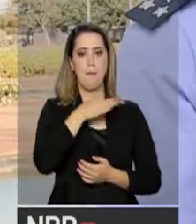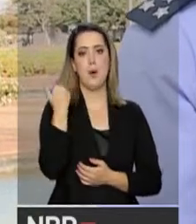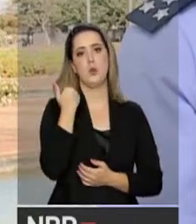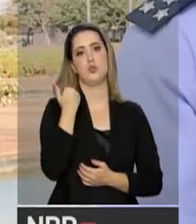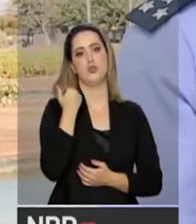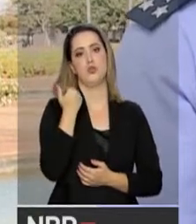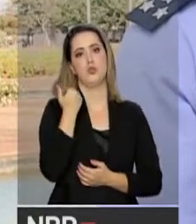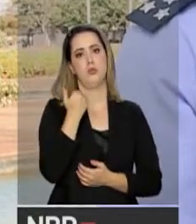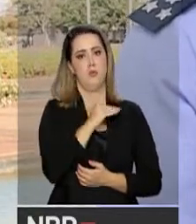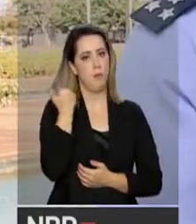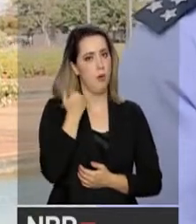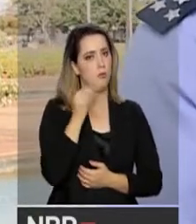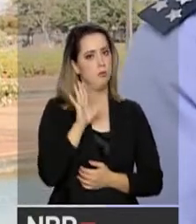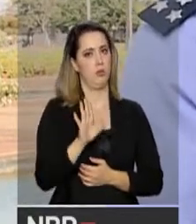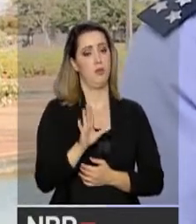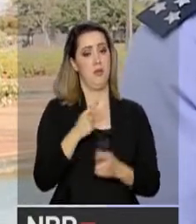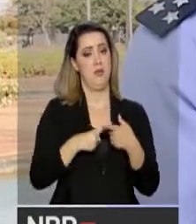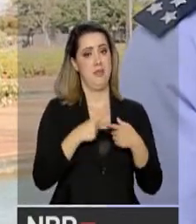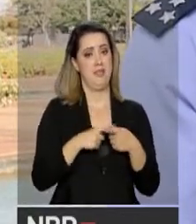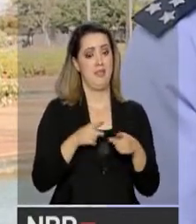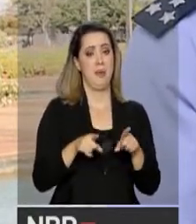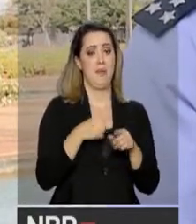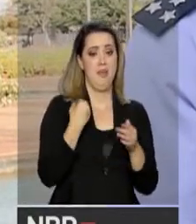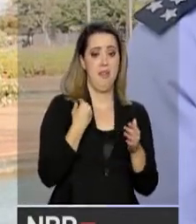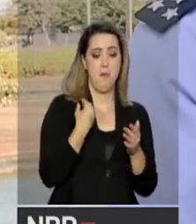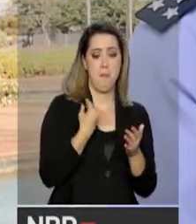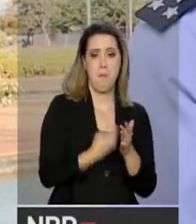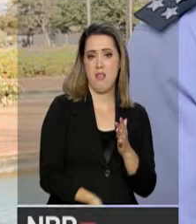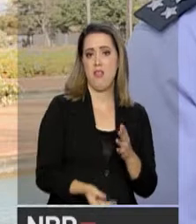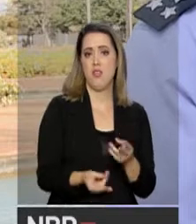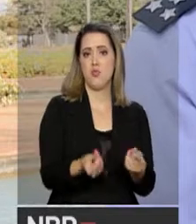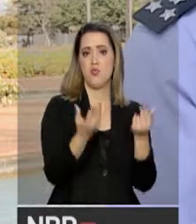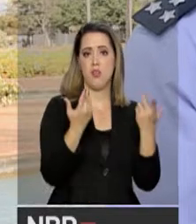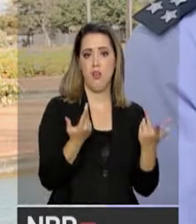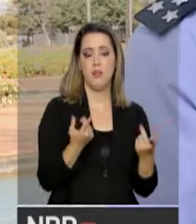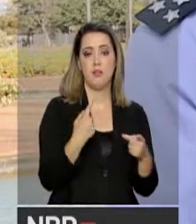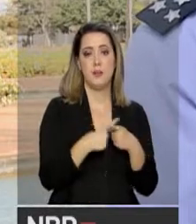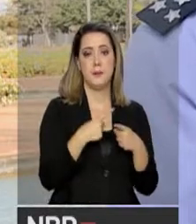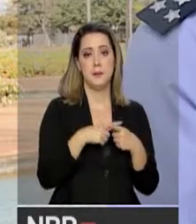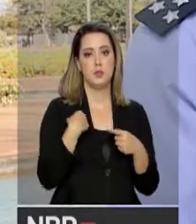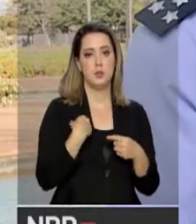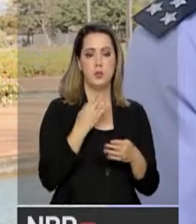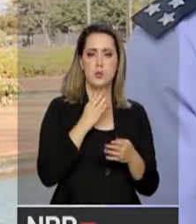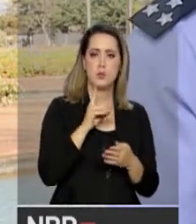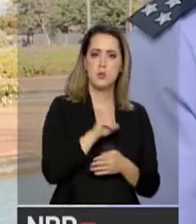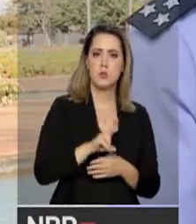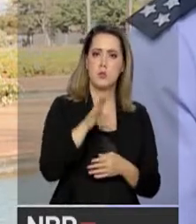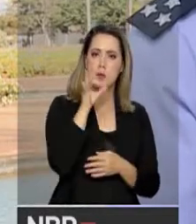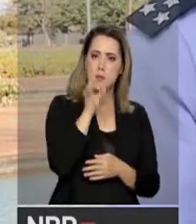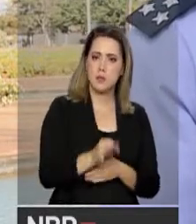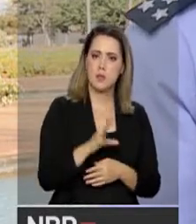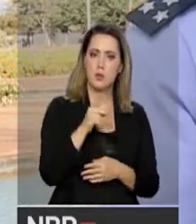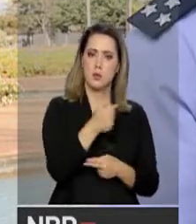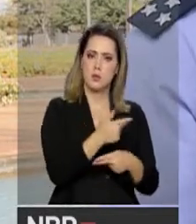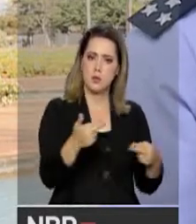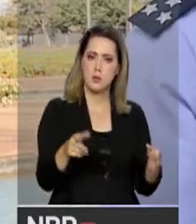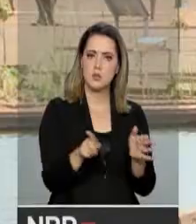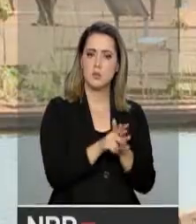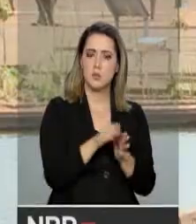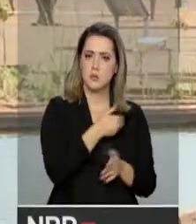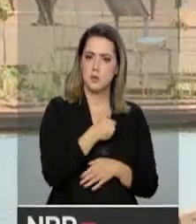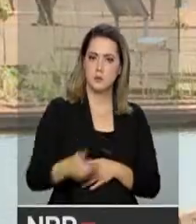e evitar gasto desnecessário de um bem público, ou seja, bem empregarmos tudo aquilo que nós temos à disposição do